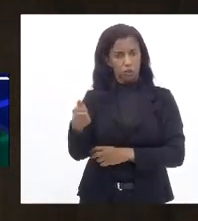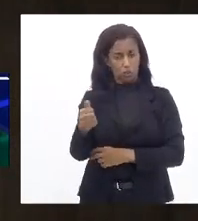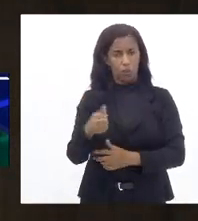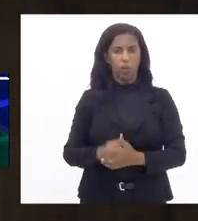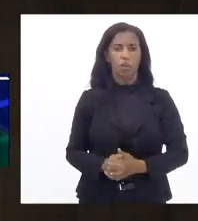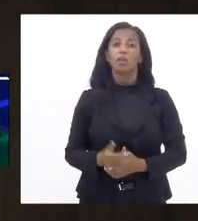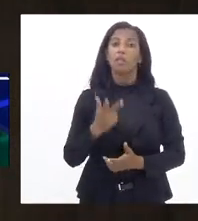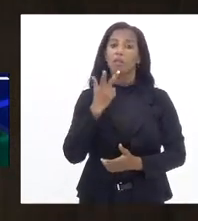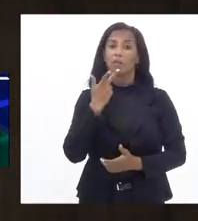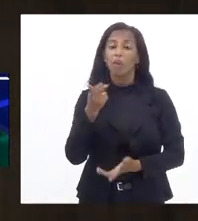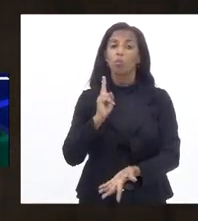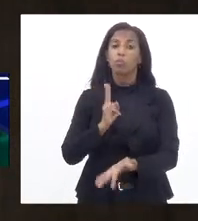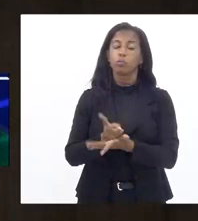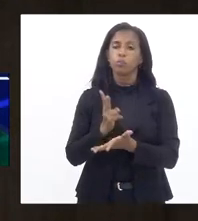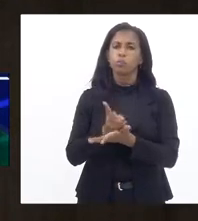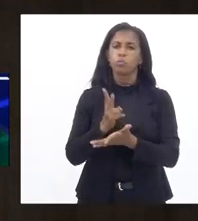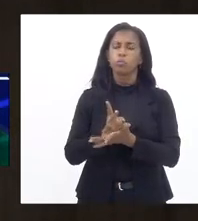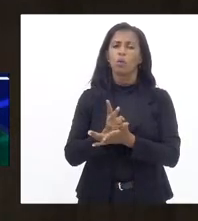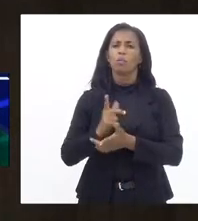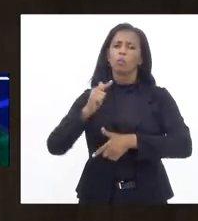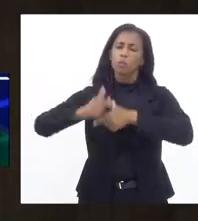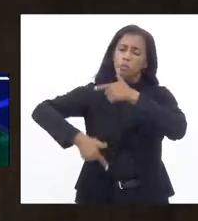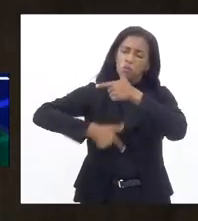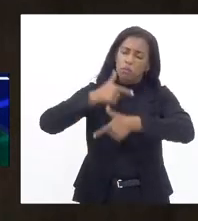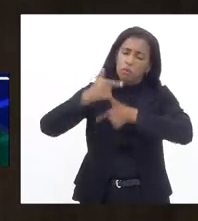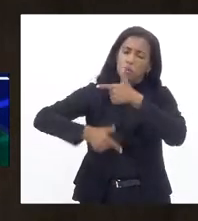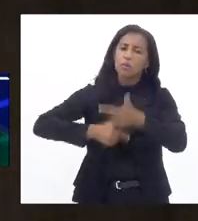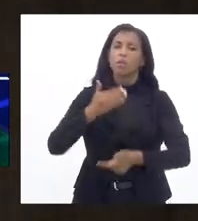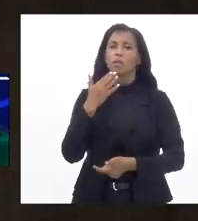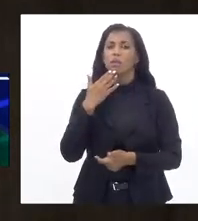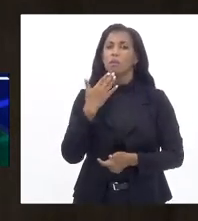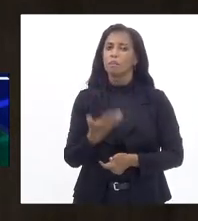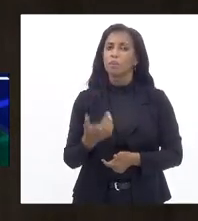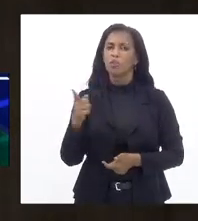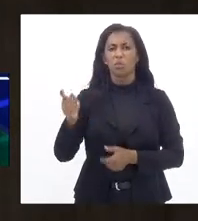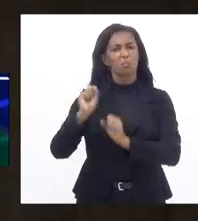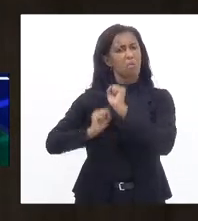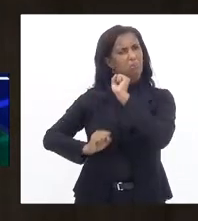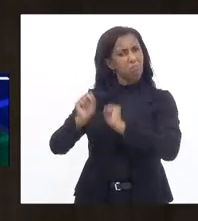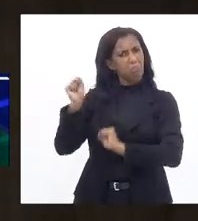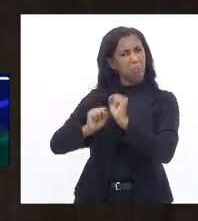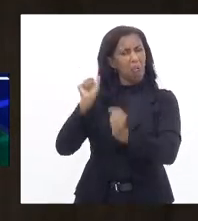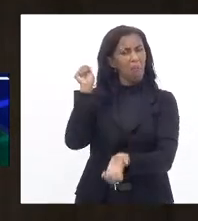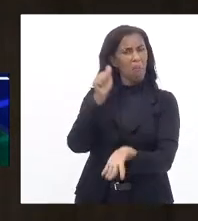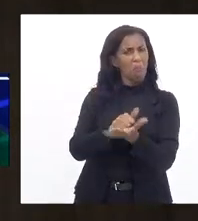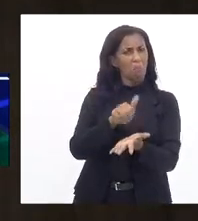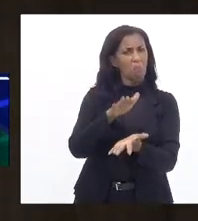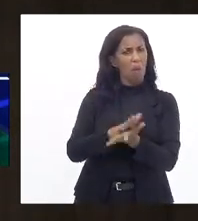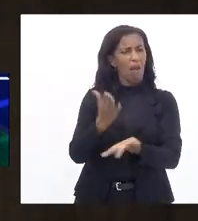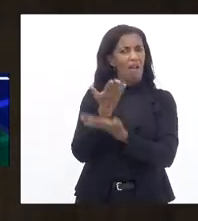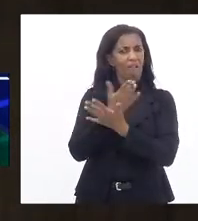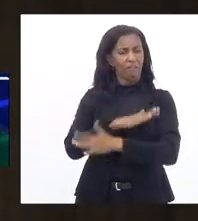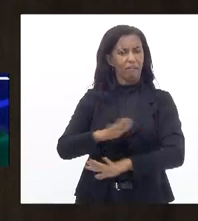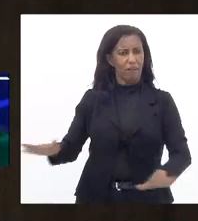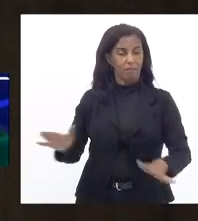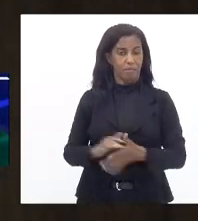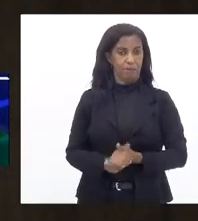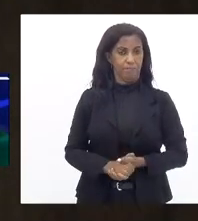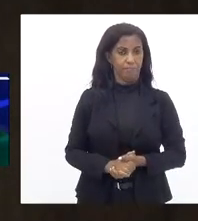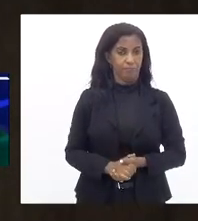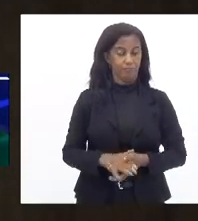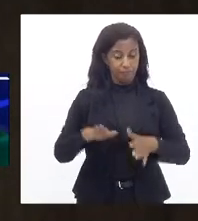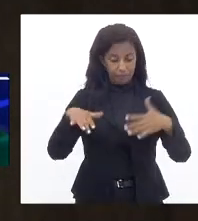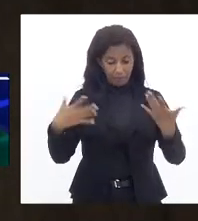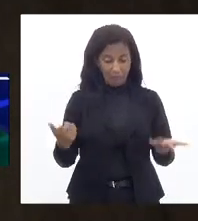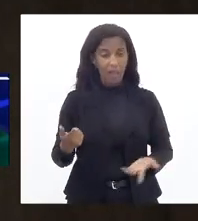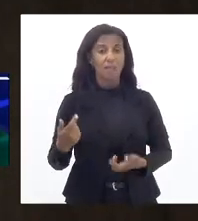e digo que continuarei lutando e pedindo para que essa indústria de multas acabe. Aliás, eu tenho